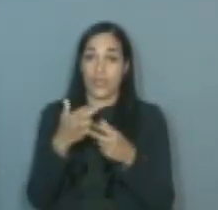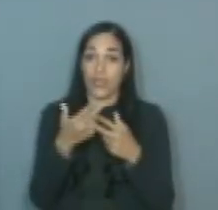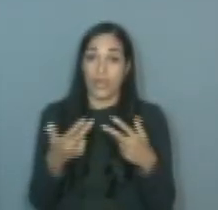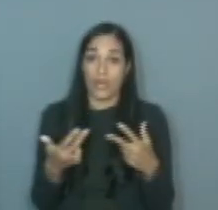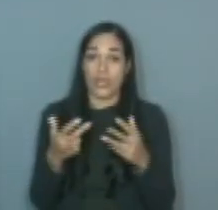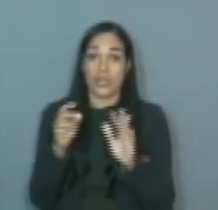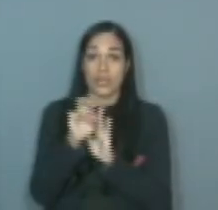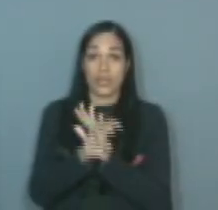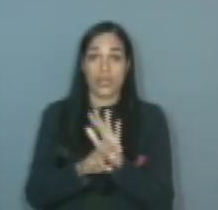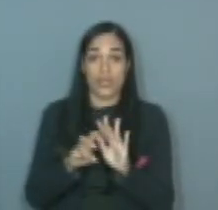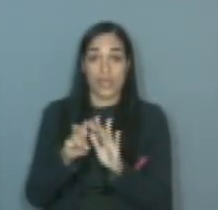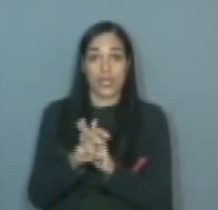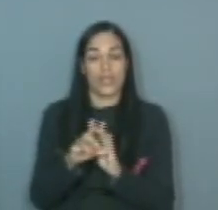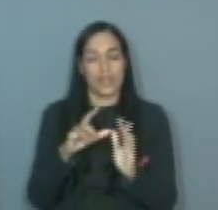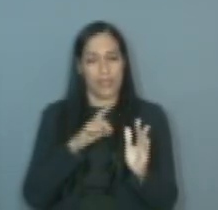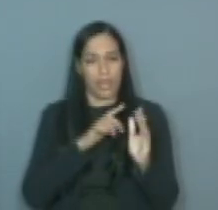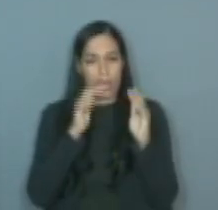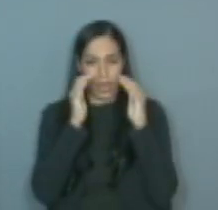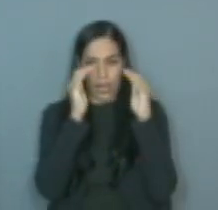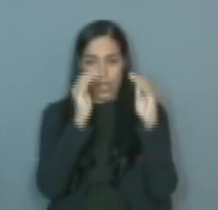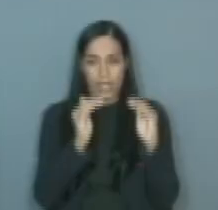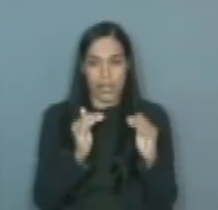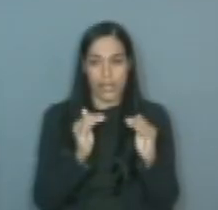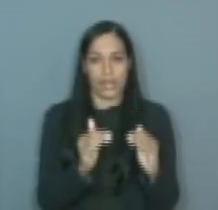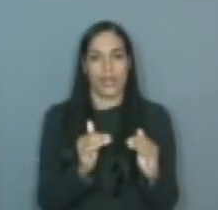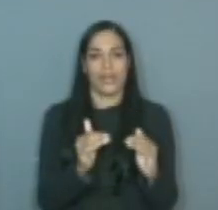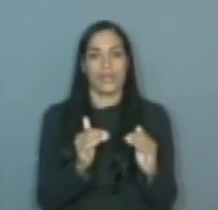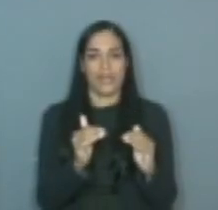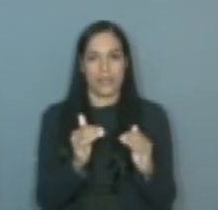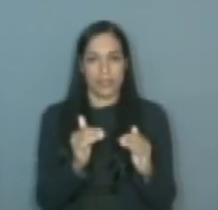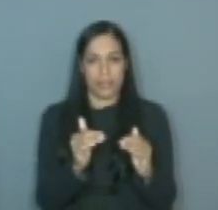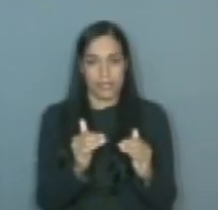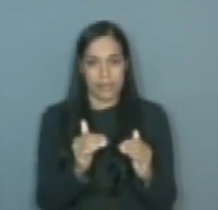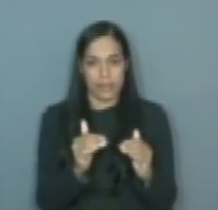tenham um mínimo de dignidade e possam